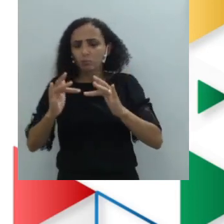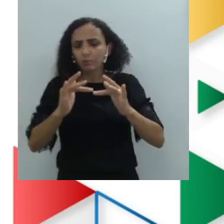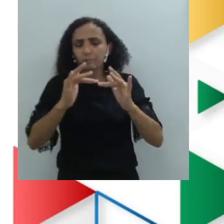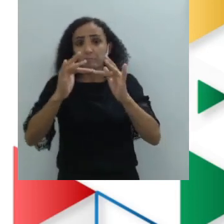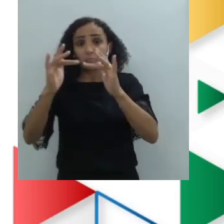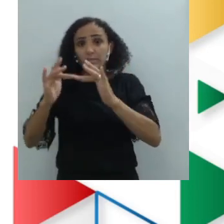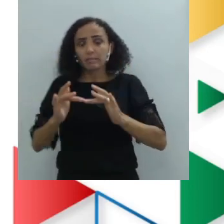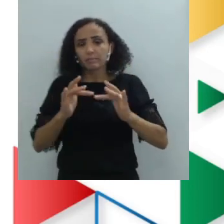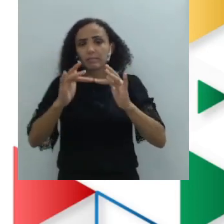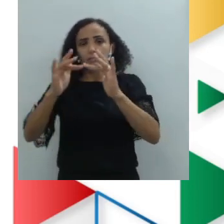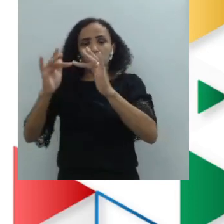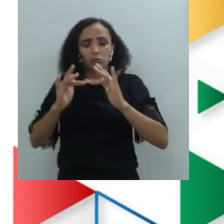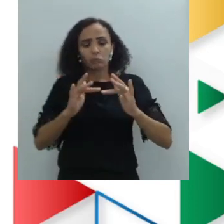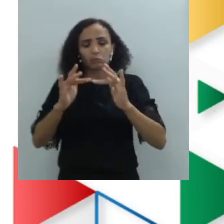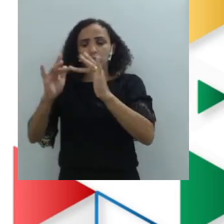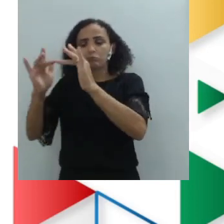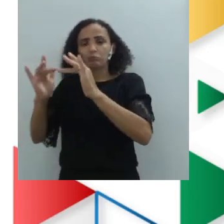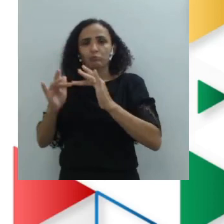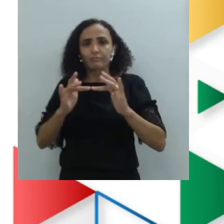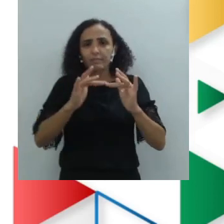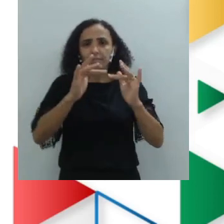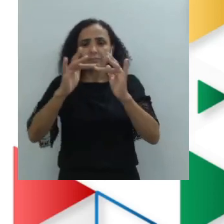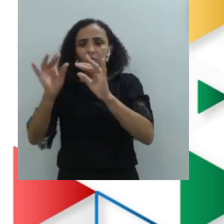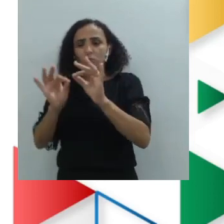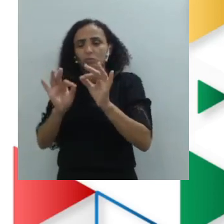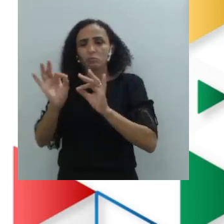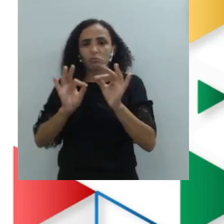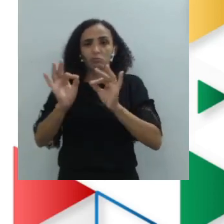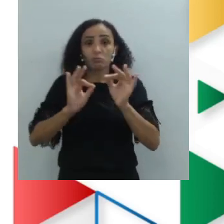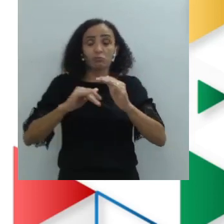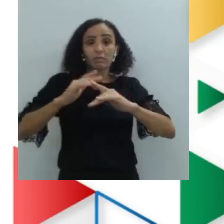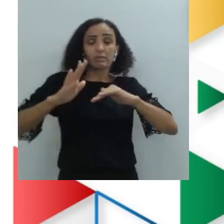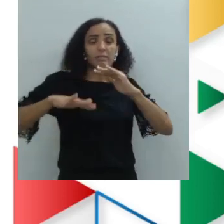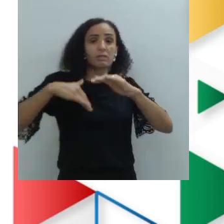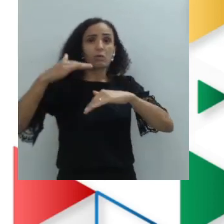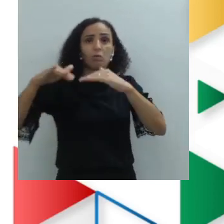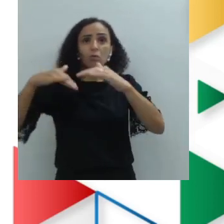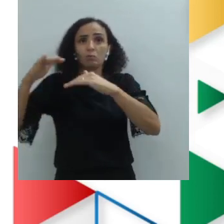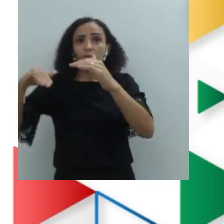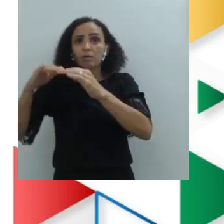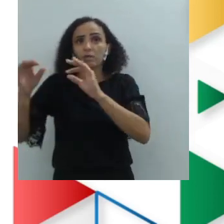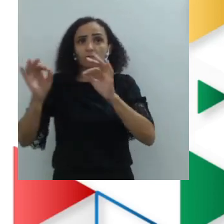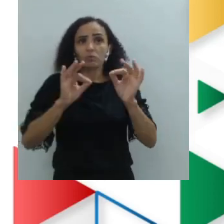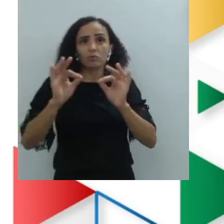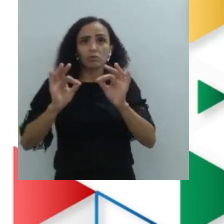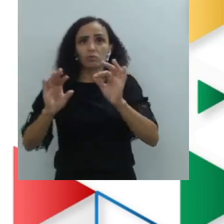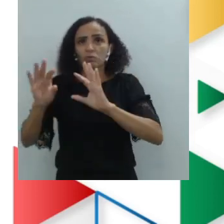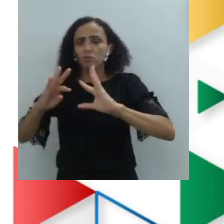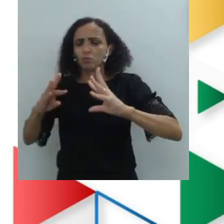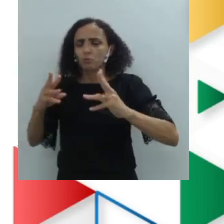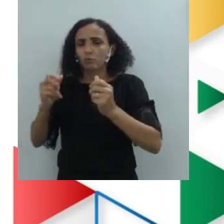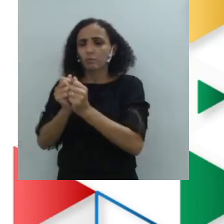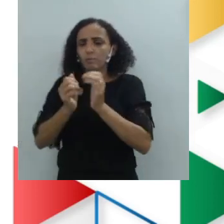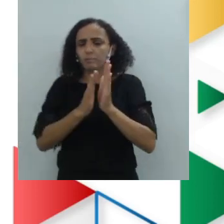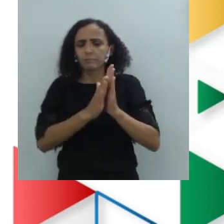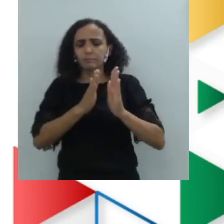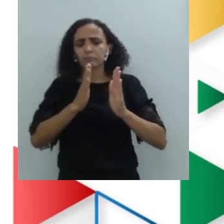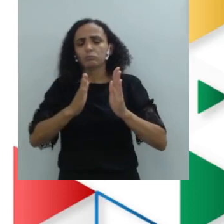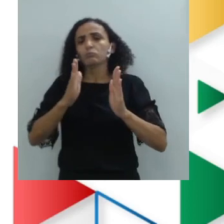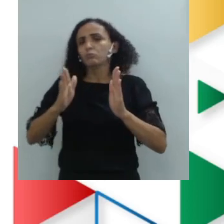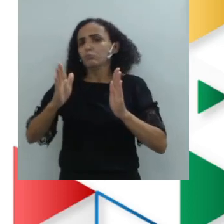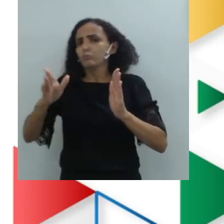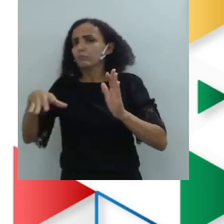certo? As moléculas vão se organizar e vão evoluir formando organelas. Dessas organelas vão